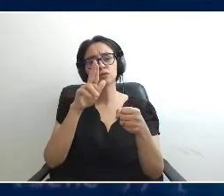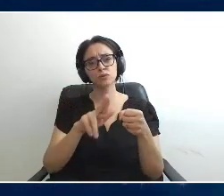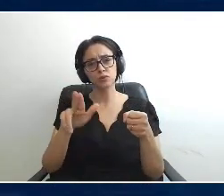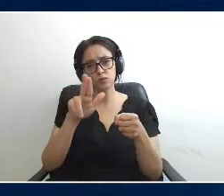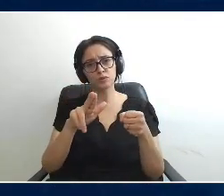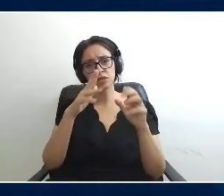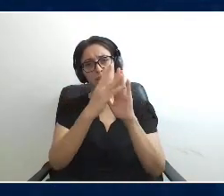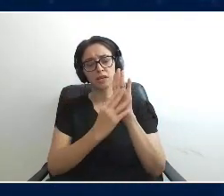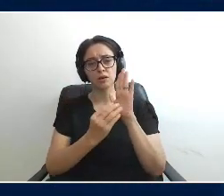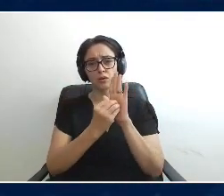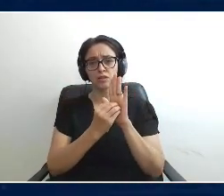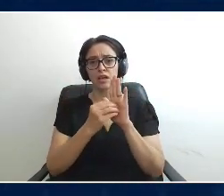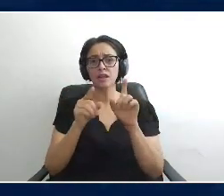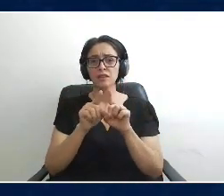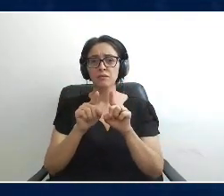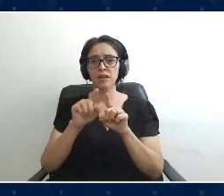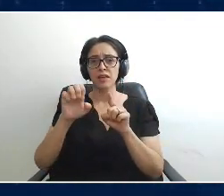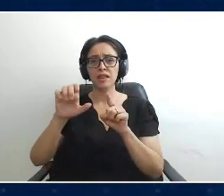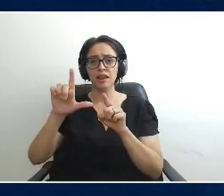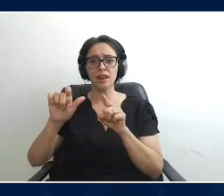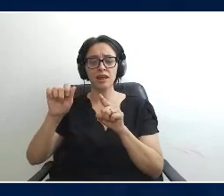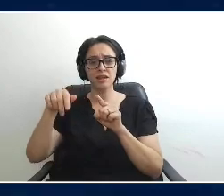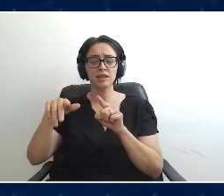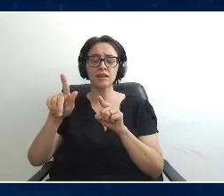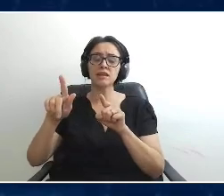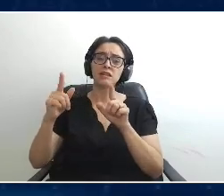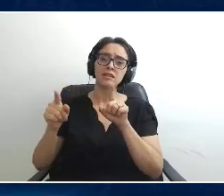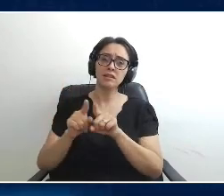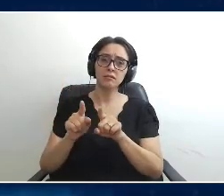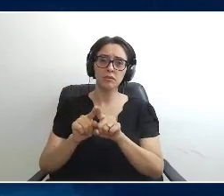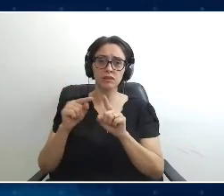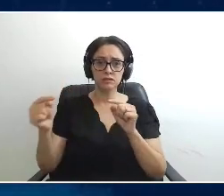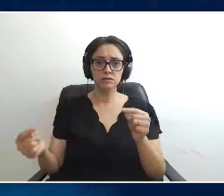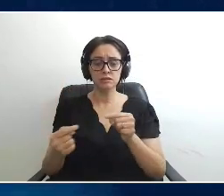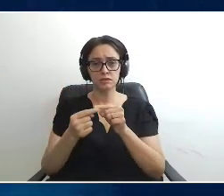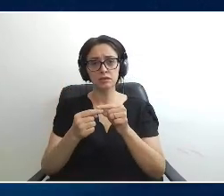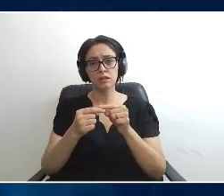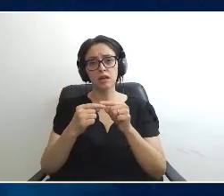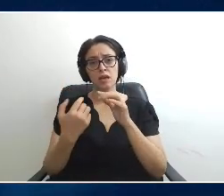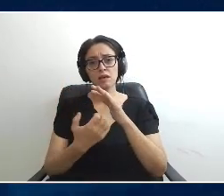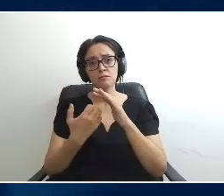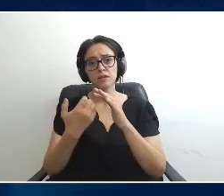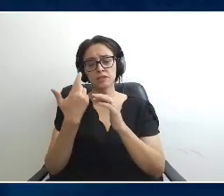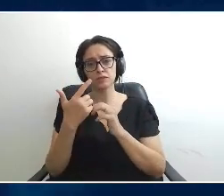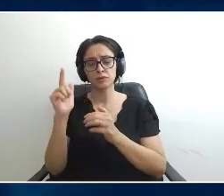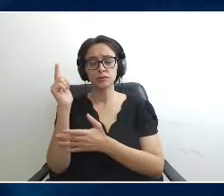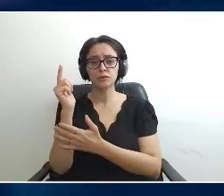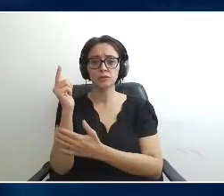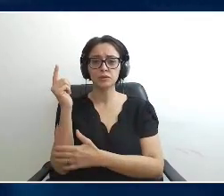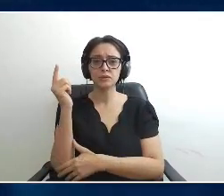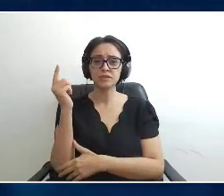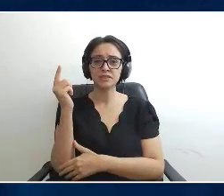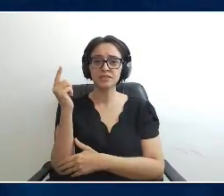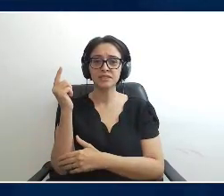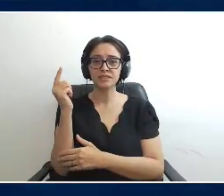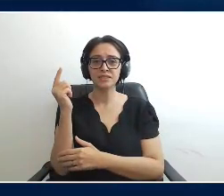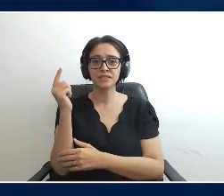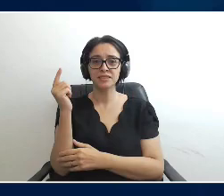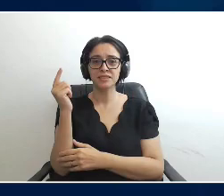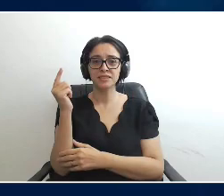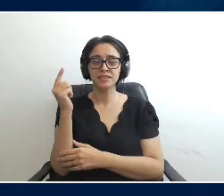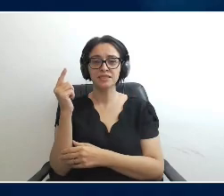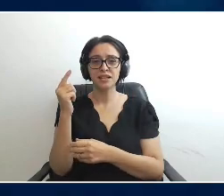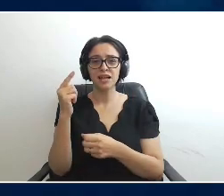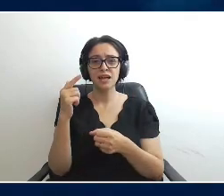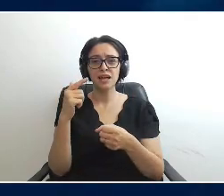linguagem. Tem o Erlang, que o RaptMQ é construído em cima. Aquela empresa roxa de aquele banco roxo